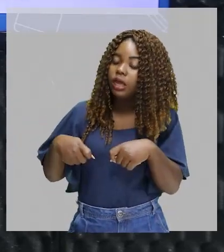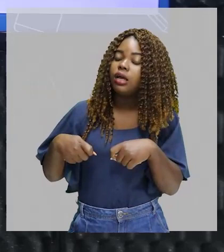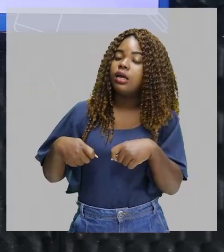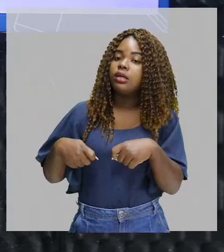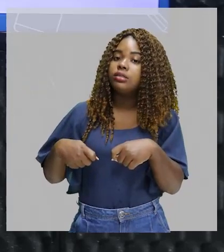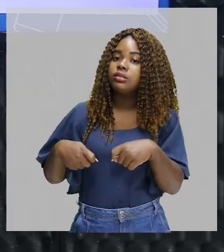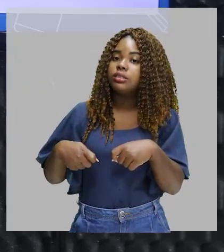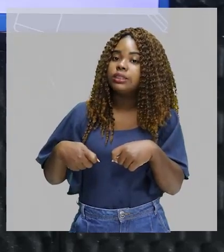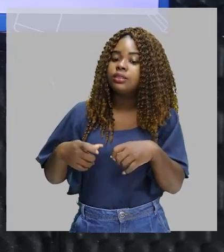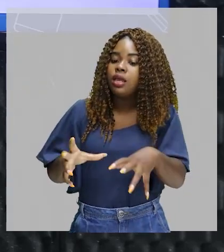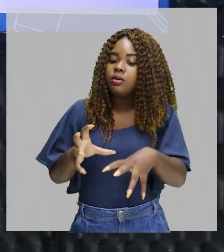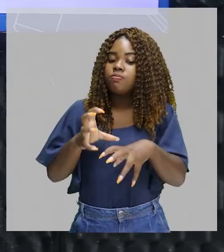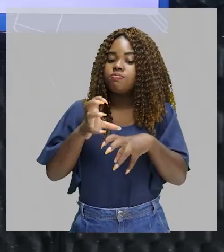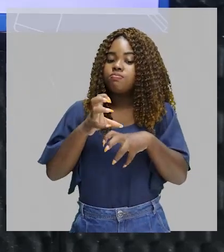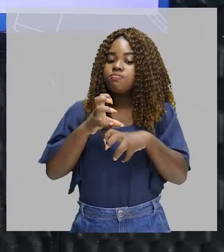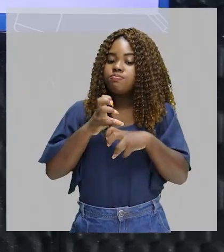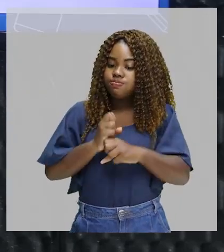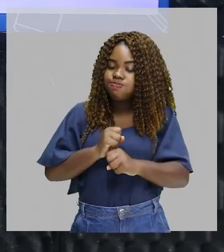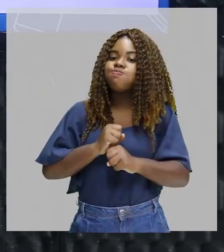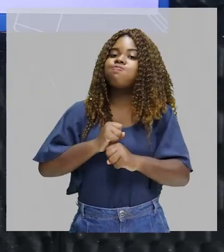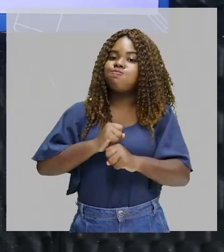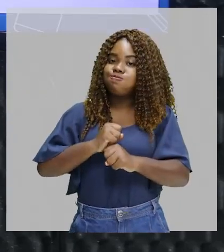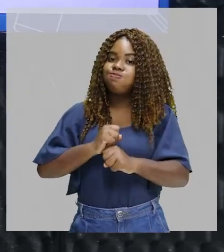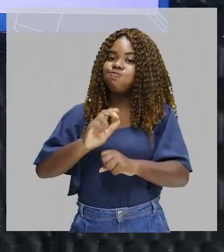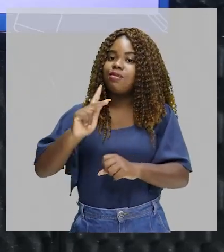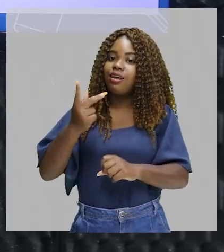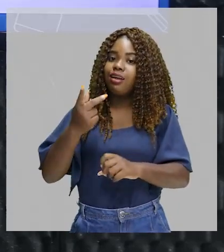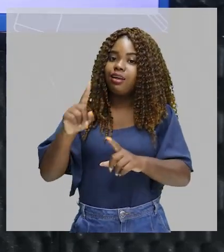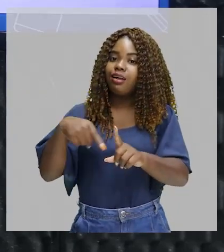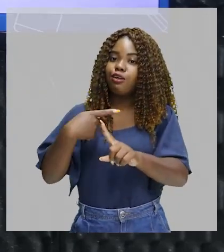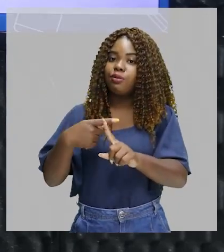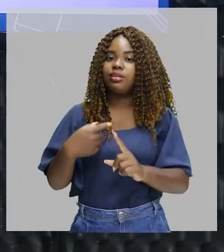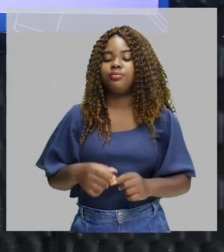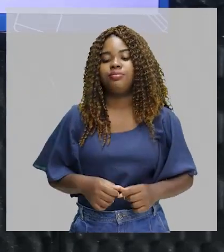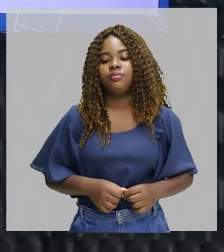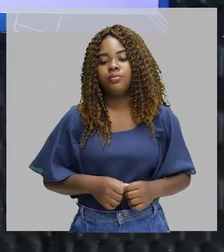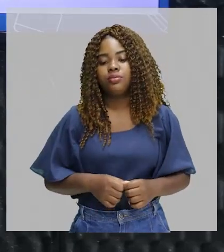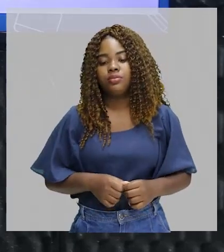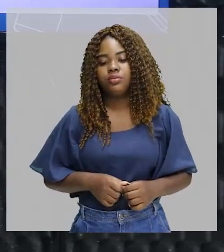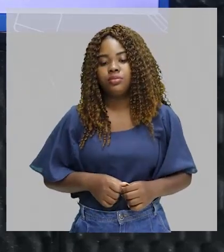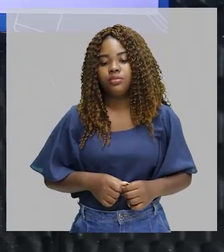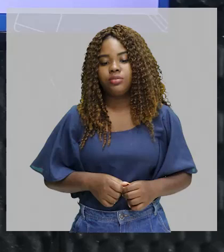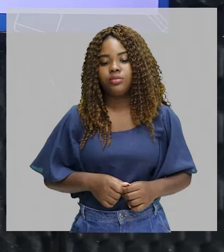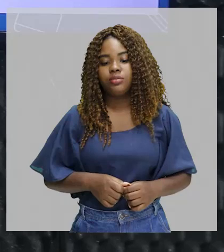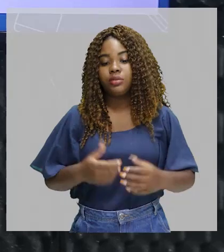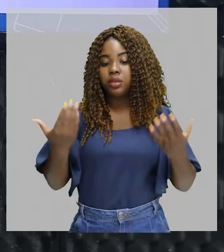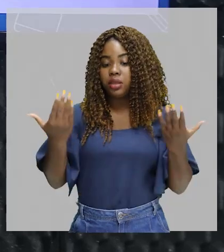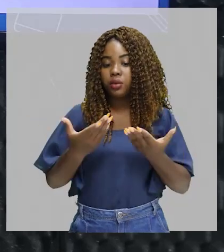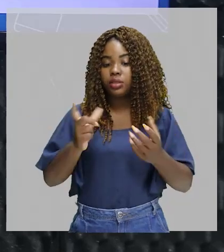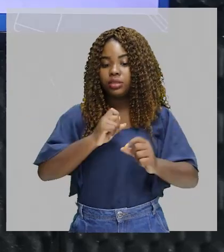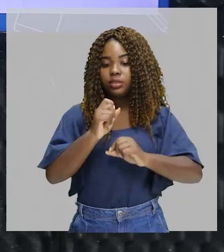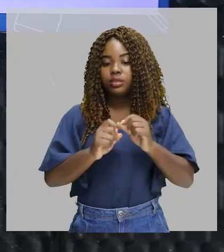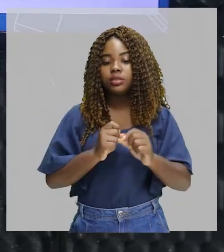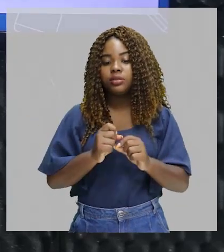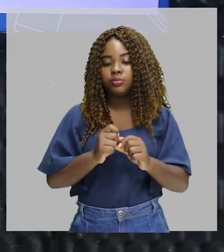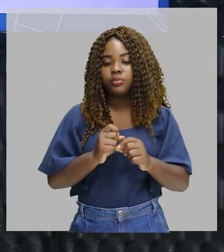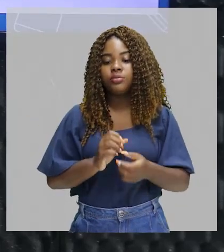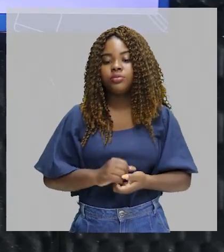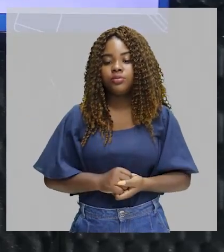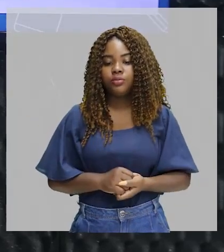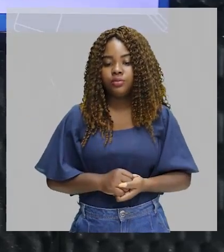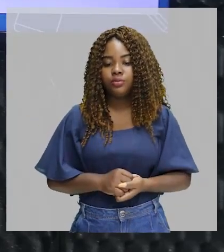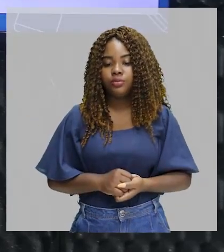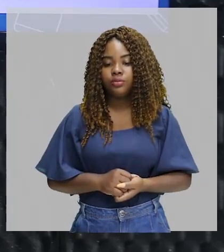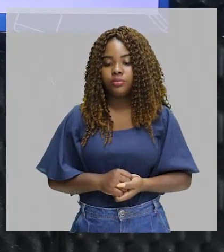estar recebendo o H+, ok? E no caso aqui o etanol,